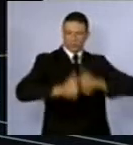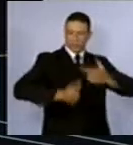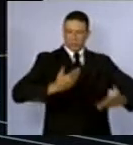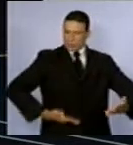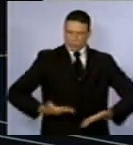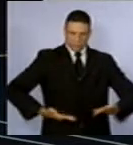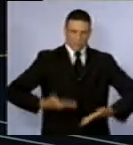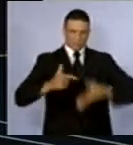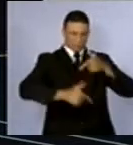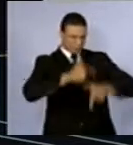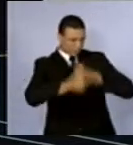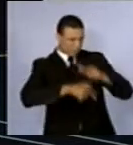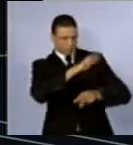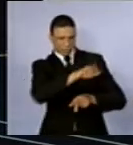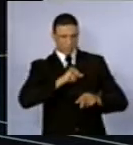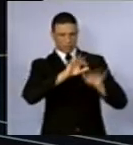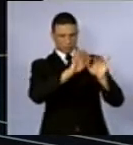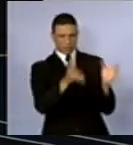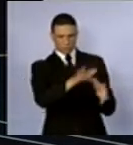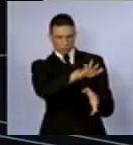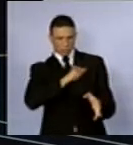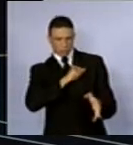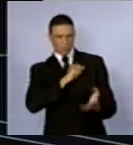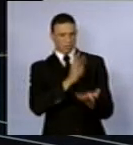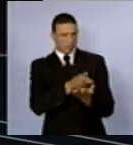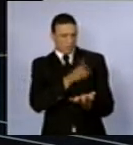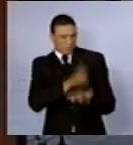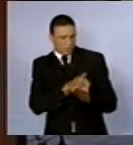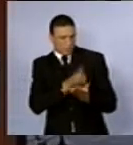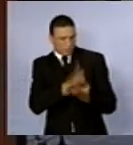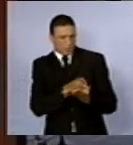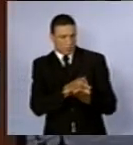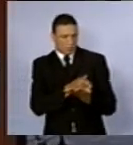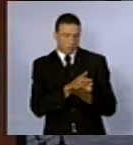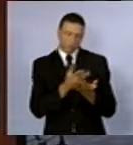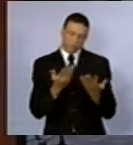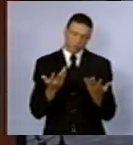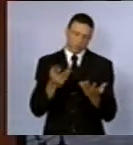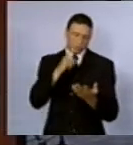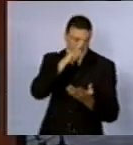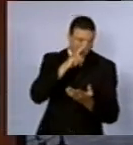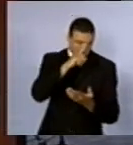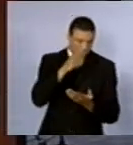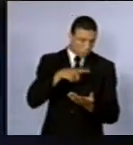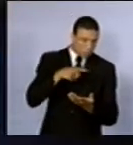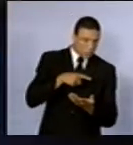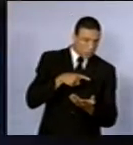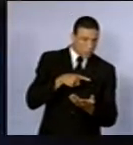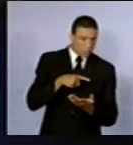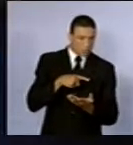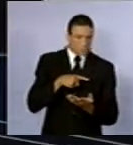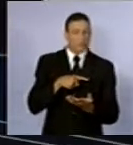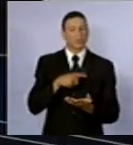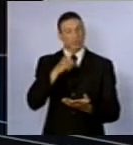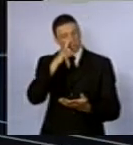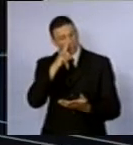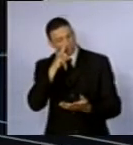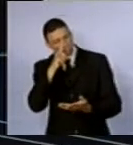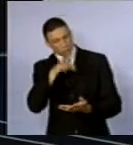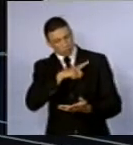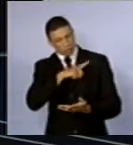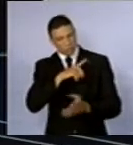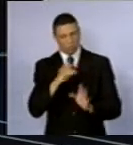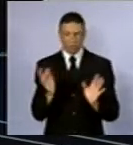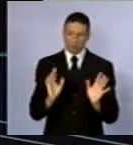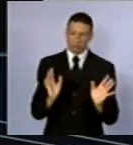a a radiação eletromagnética não sei se o senhor ter Eu mesmo não conheo por isso que eu já Eu já imaginava como